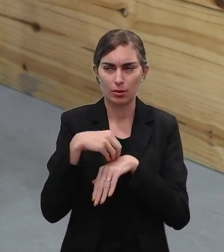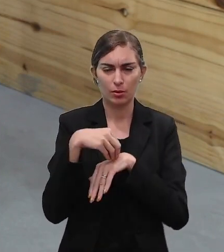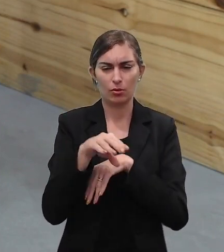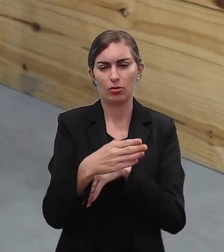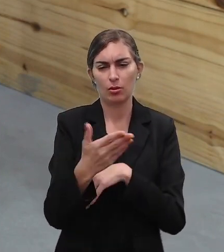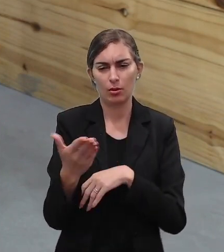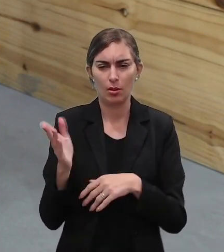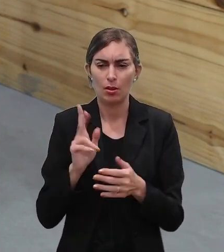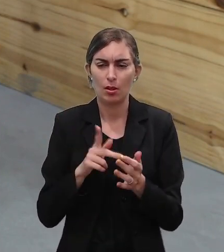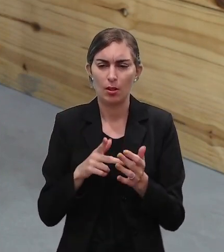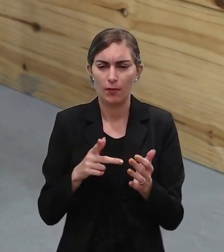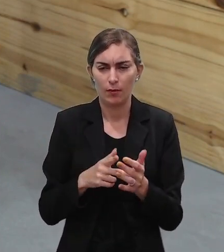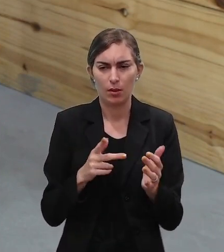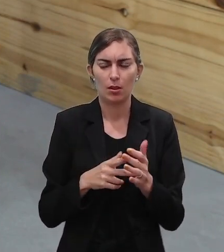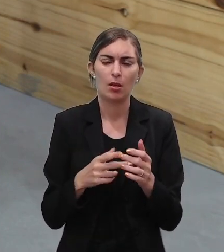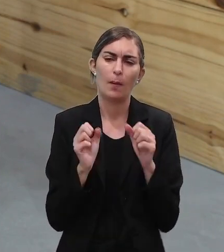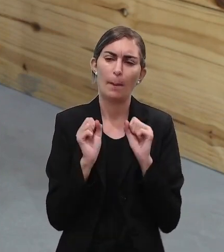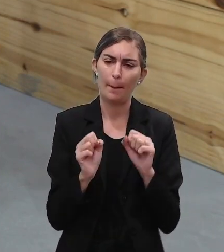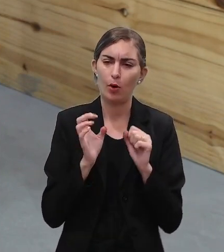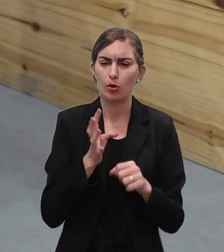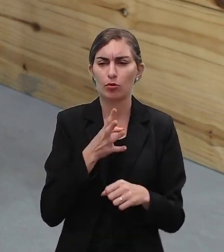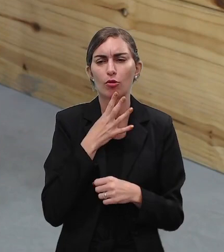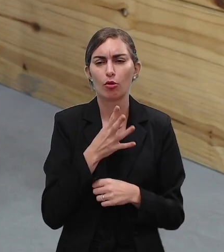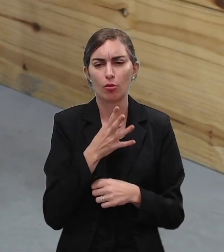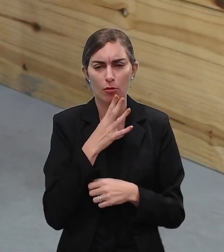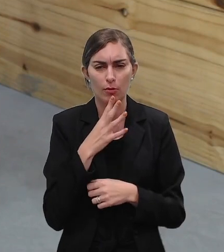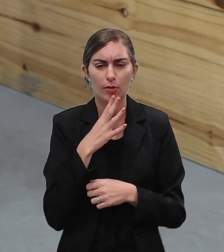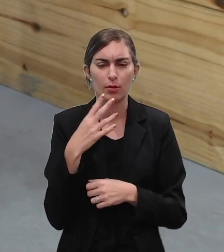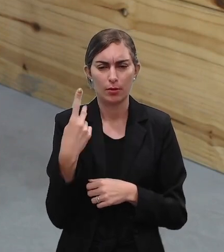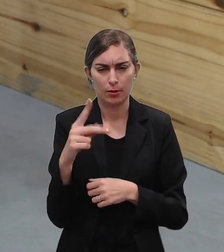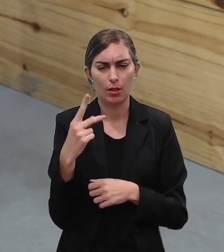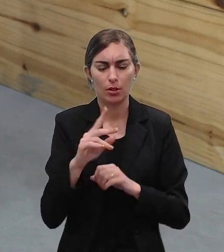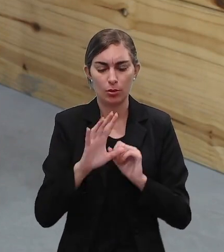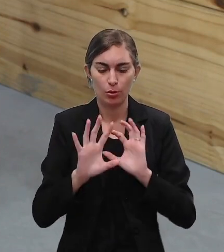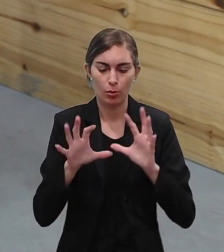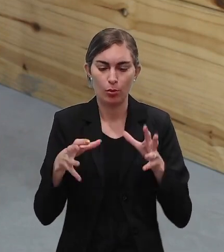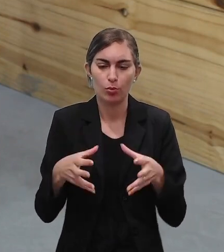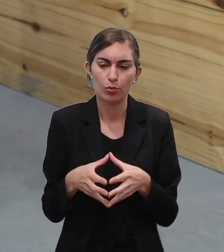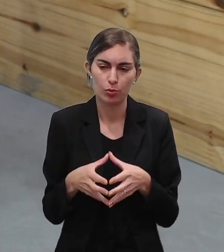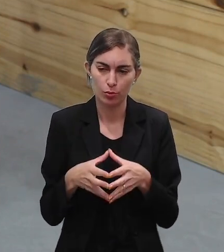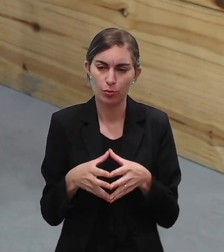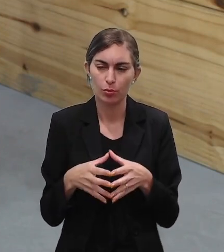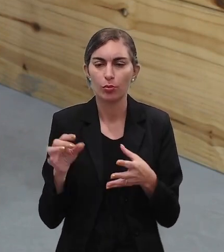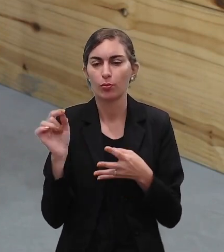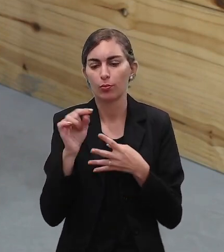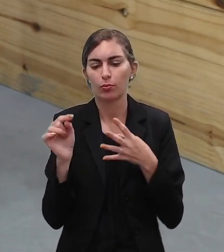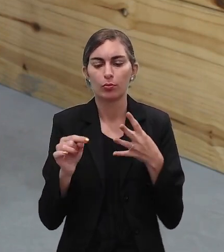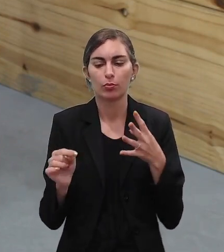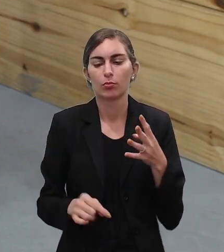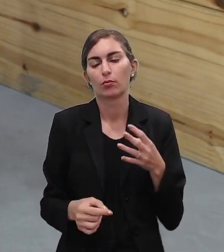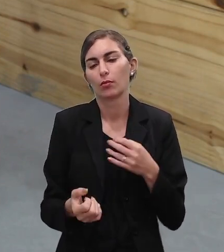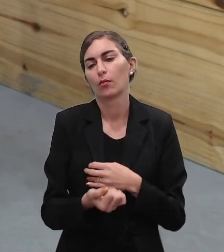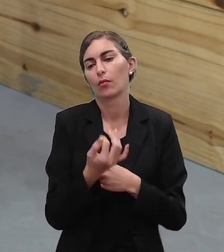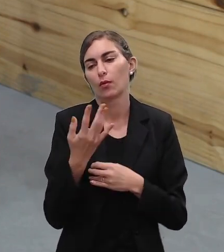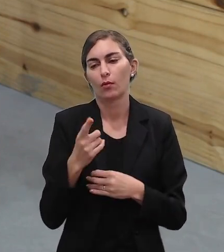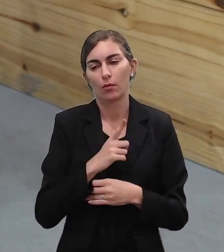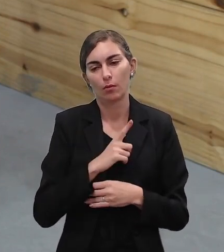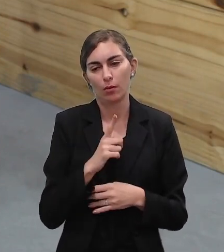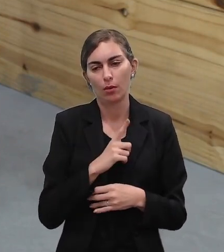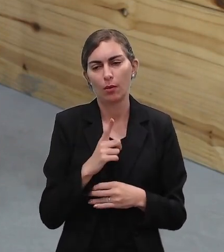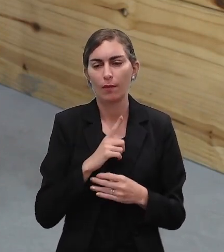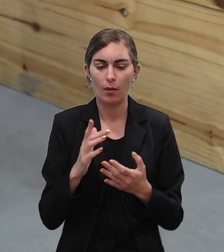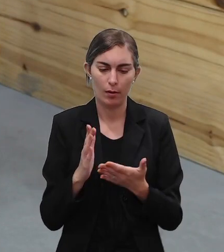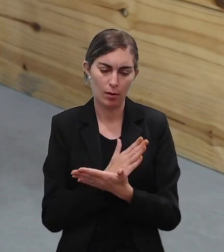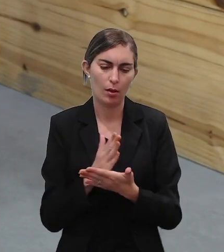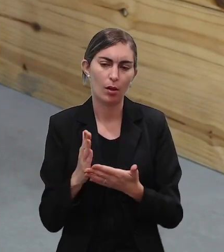eles realmente possam conhecer esse conjunto de subsistemas e quando ele estiver, para alguns